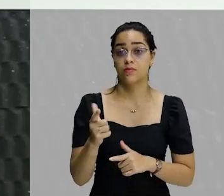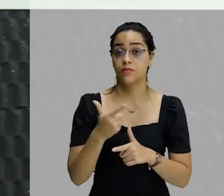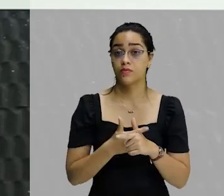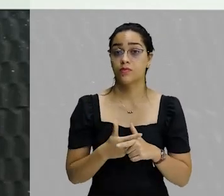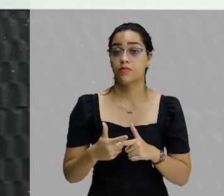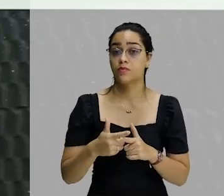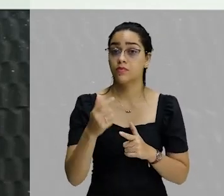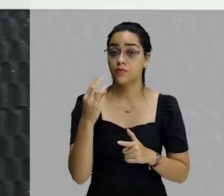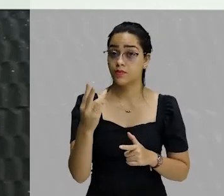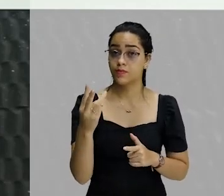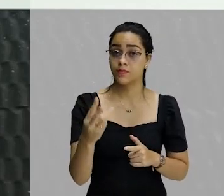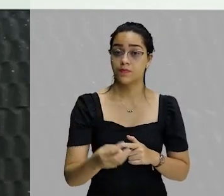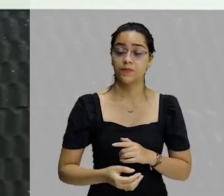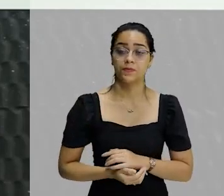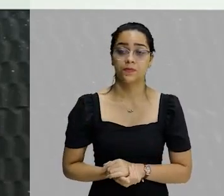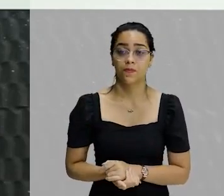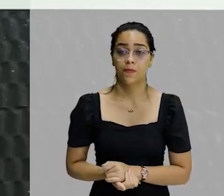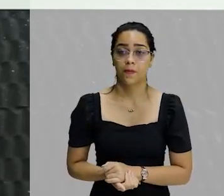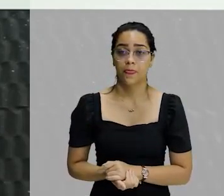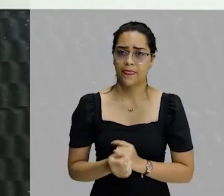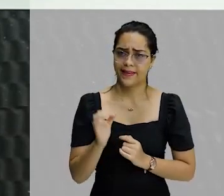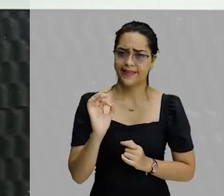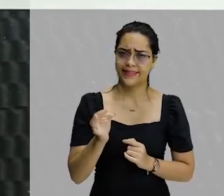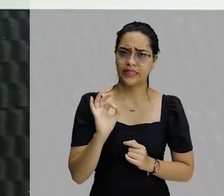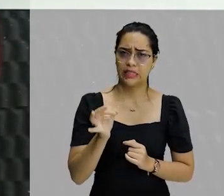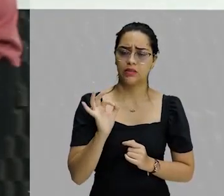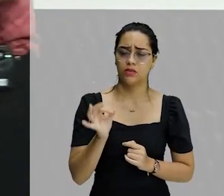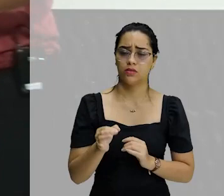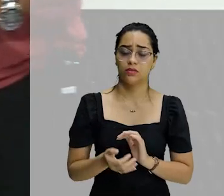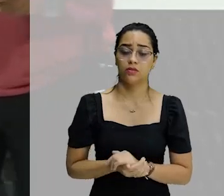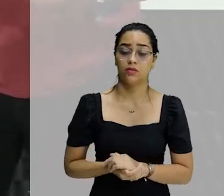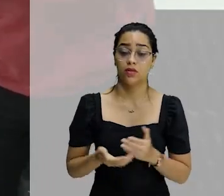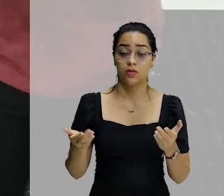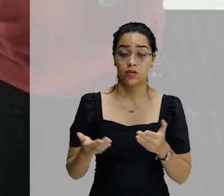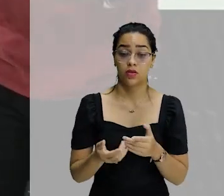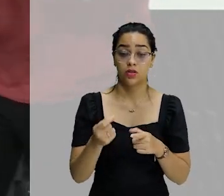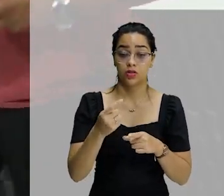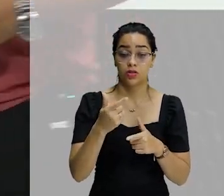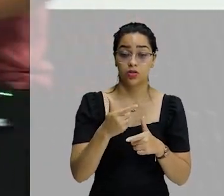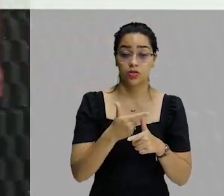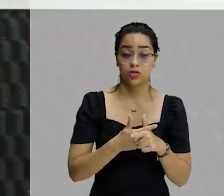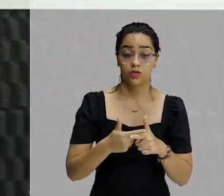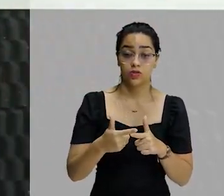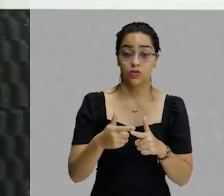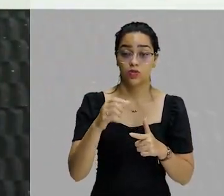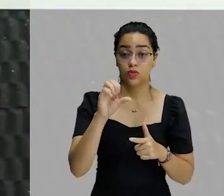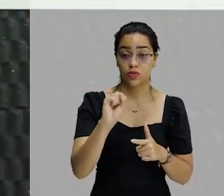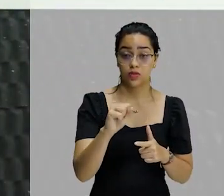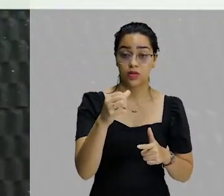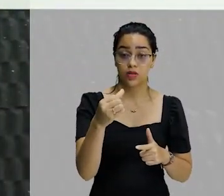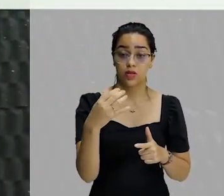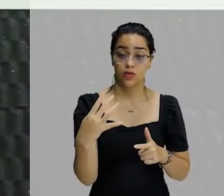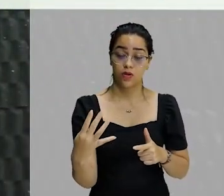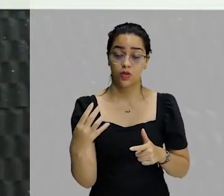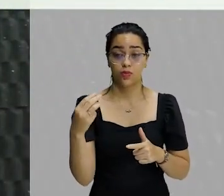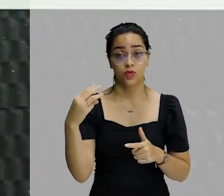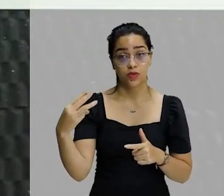dividido por 3, certo? E abaixo agora você dividir 864 por 3, né?